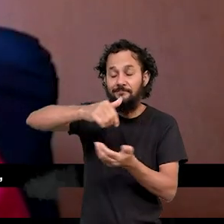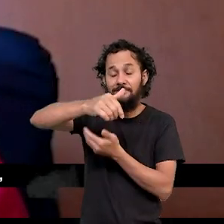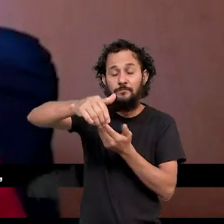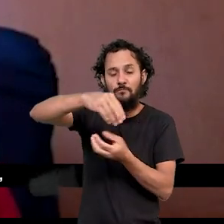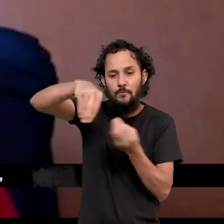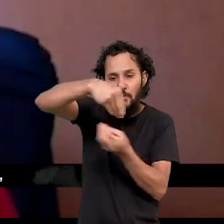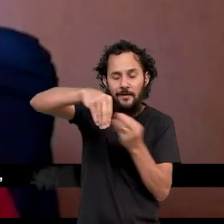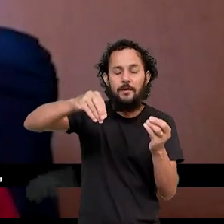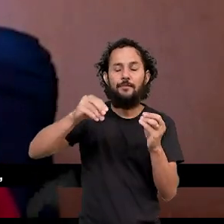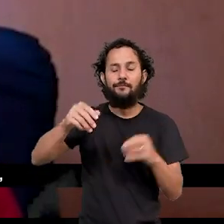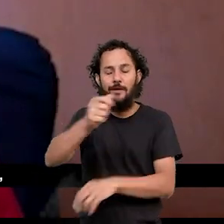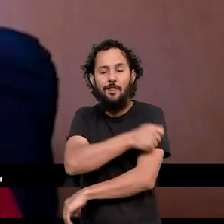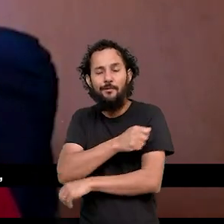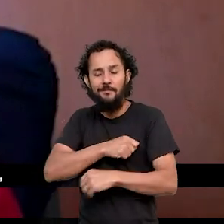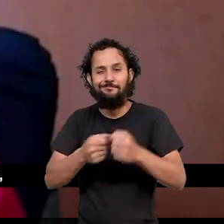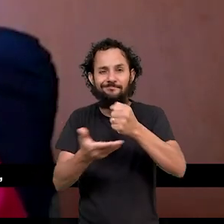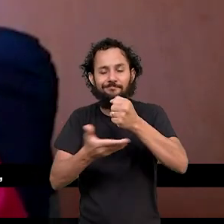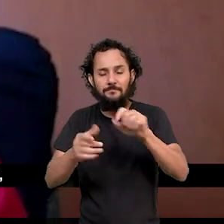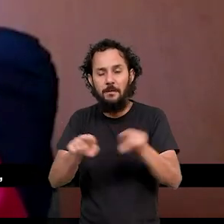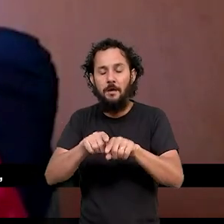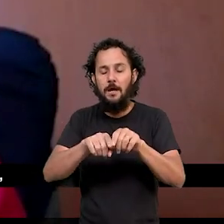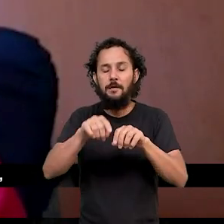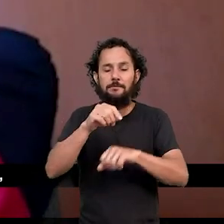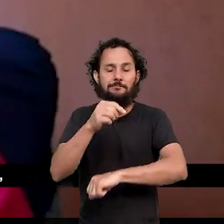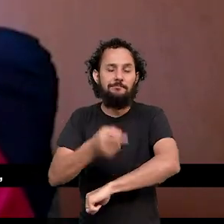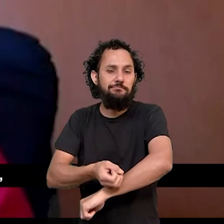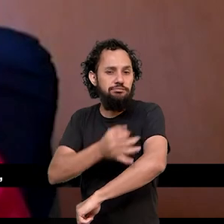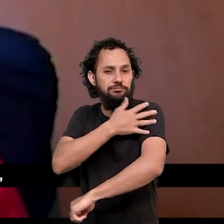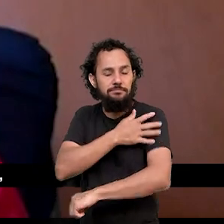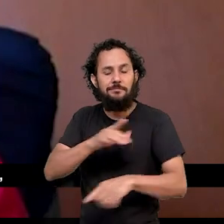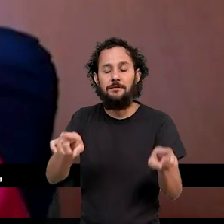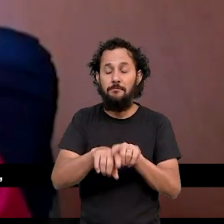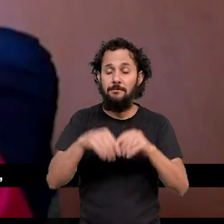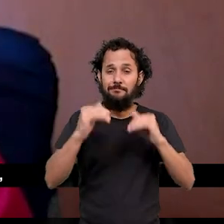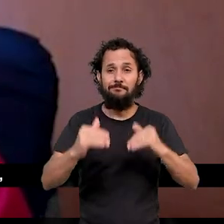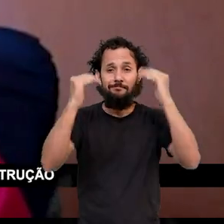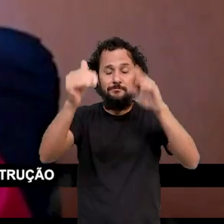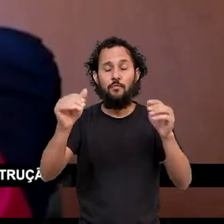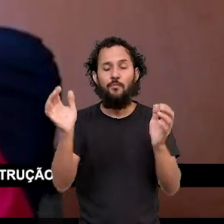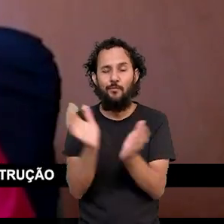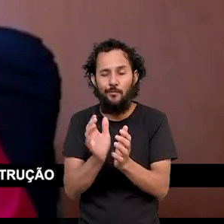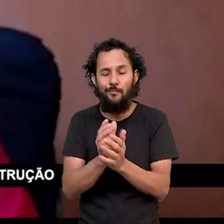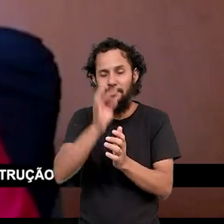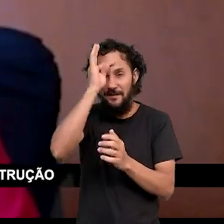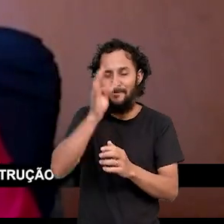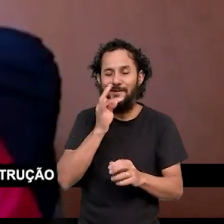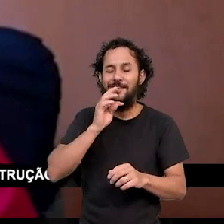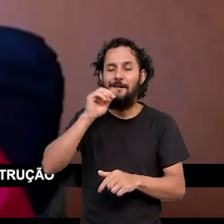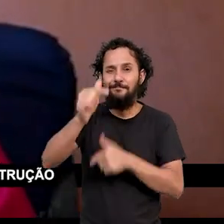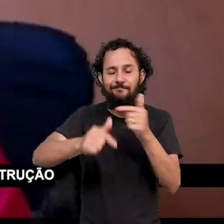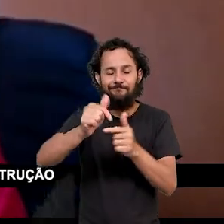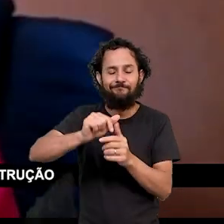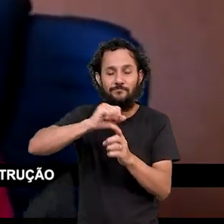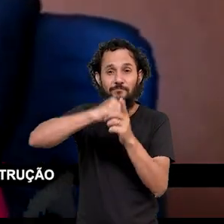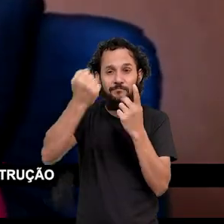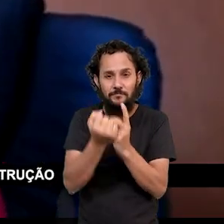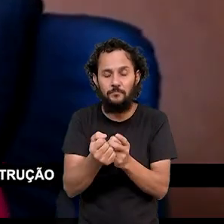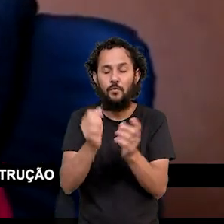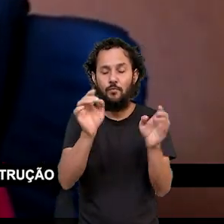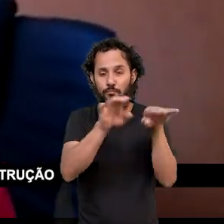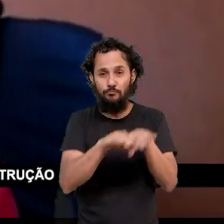da educação básica e do ensino superior, de povos tradicionais, de movimentos sociais e